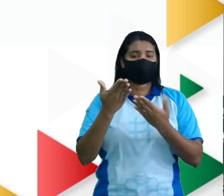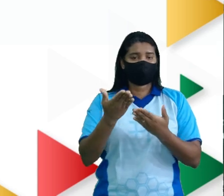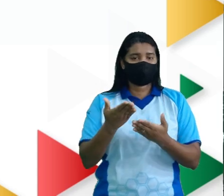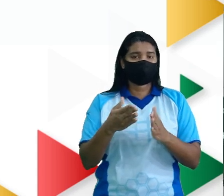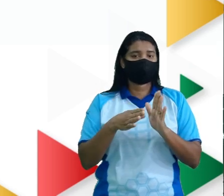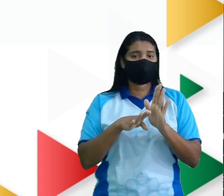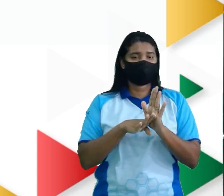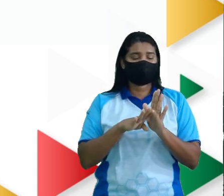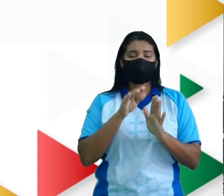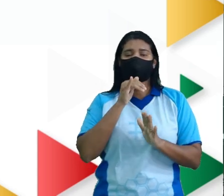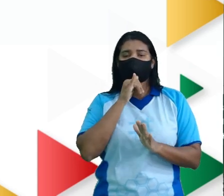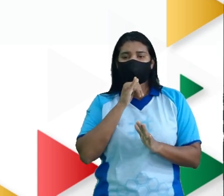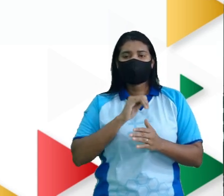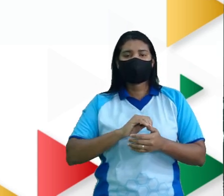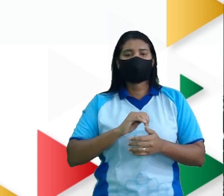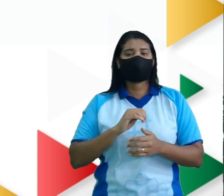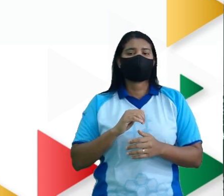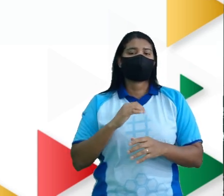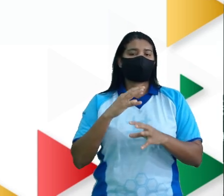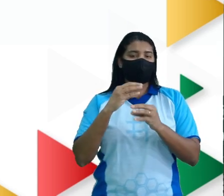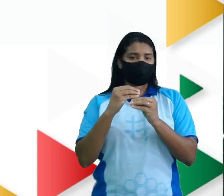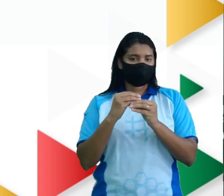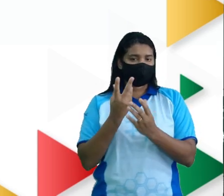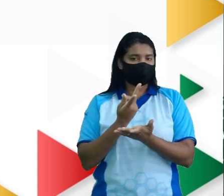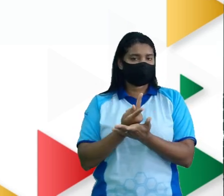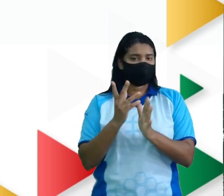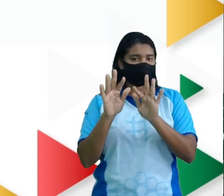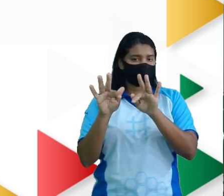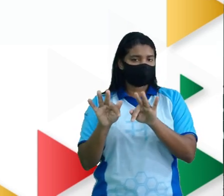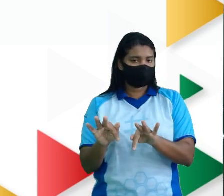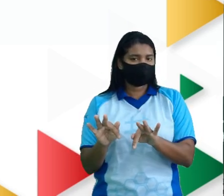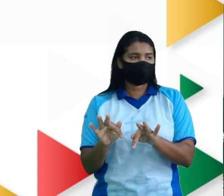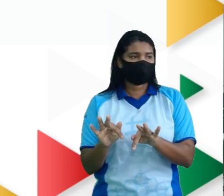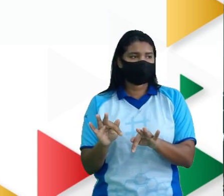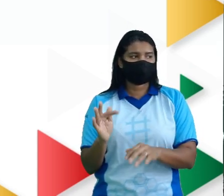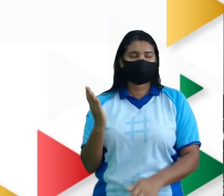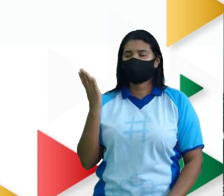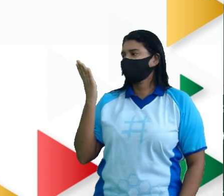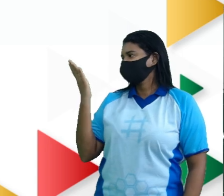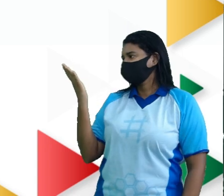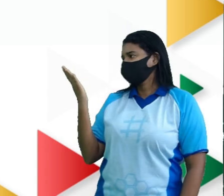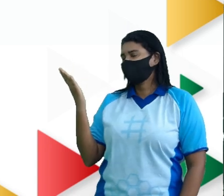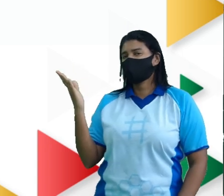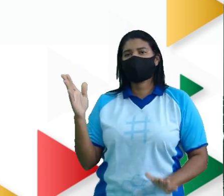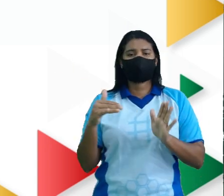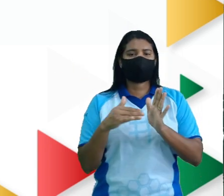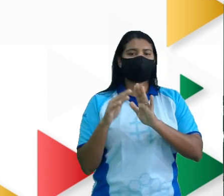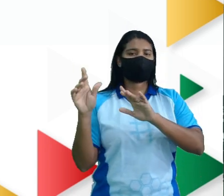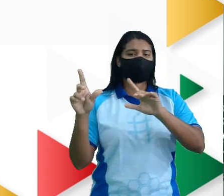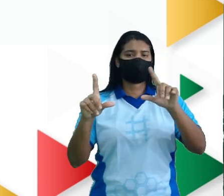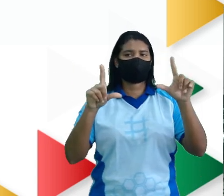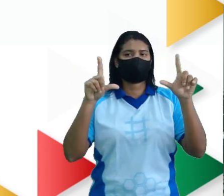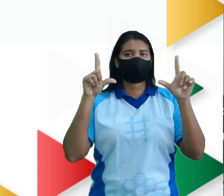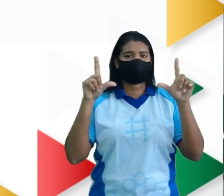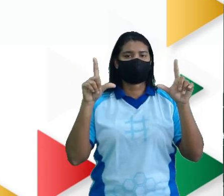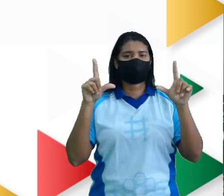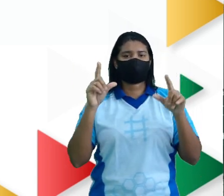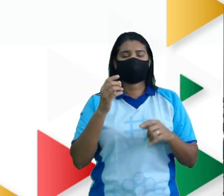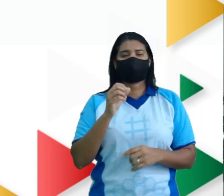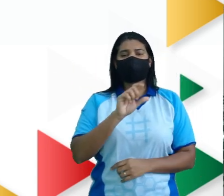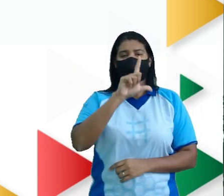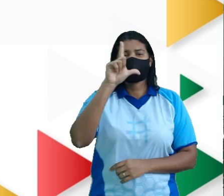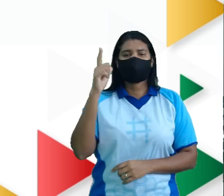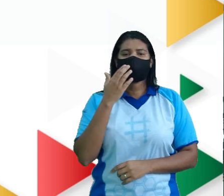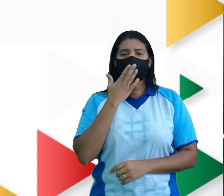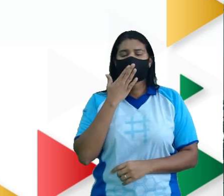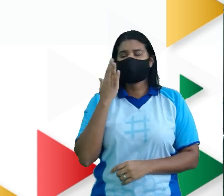chegar à construção, o que é que vai acontecer no final? Que é essa última imagem aí. Olha o hexágono em azul. Bem